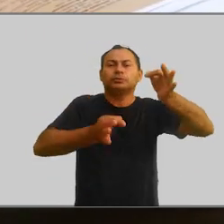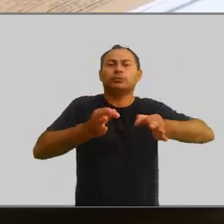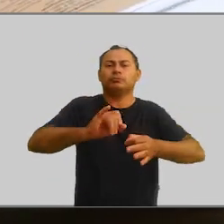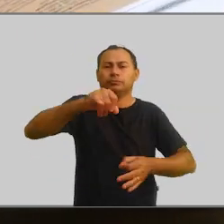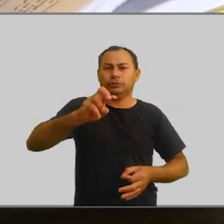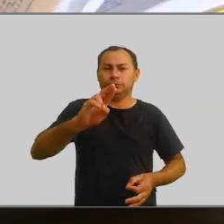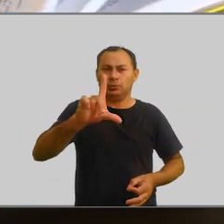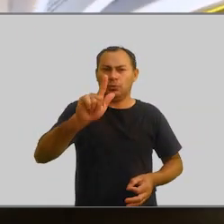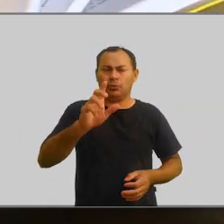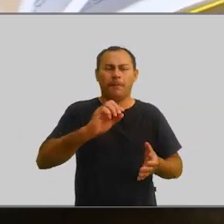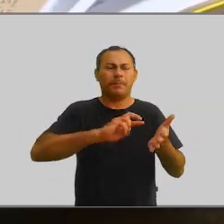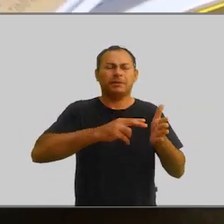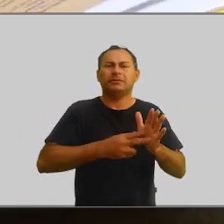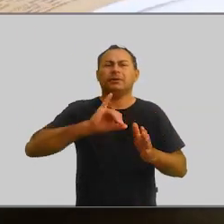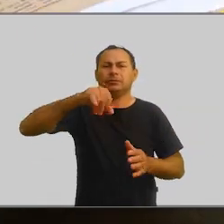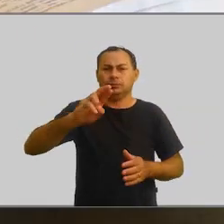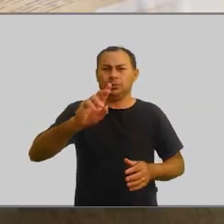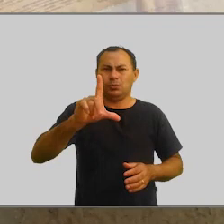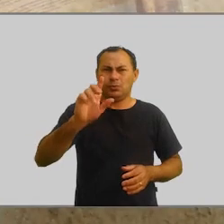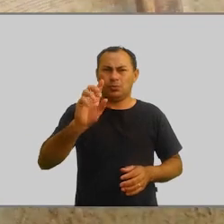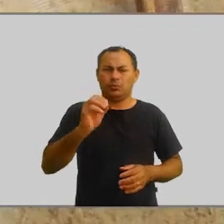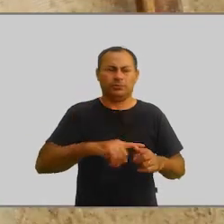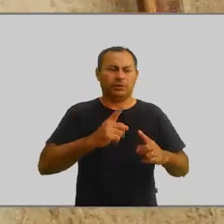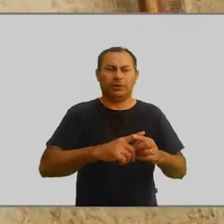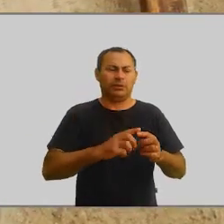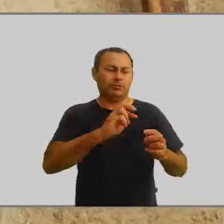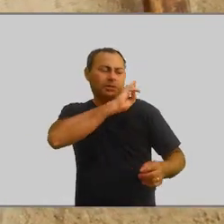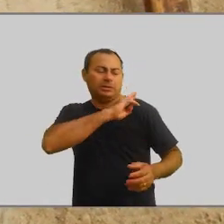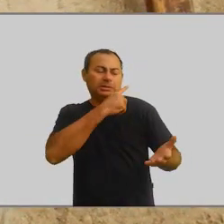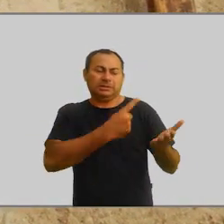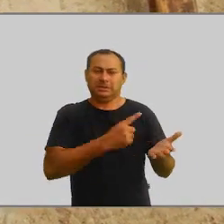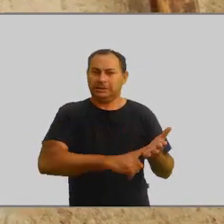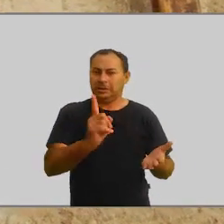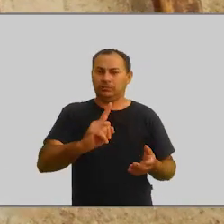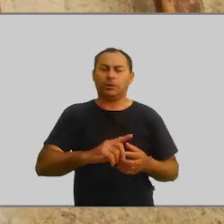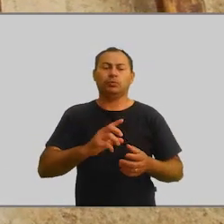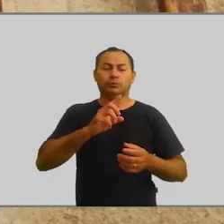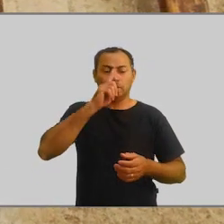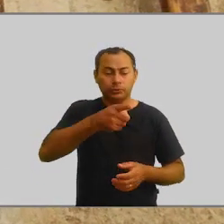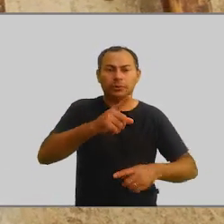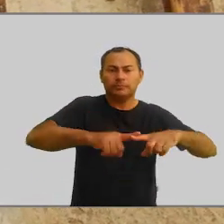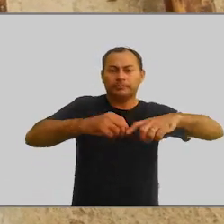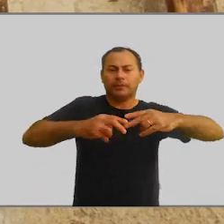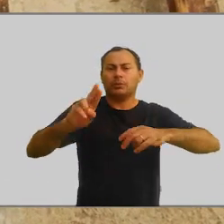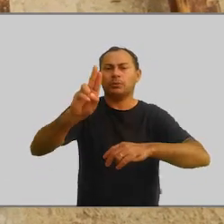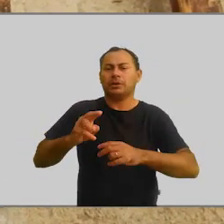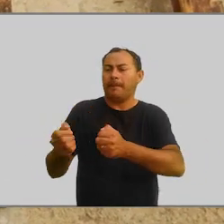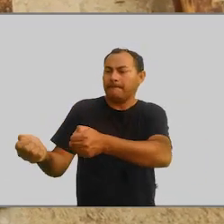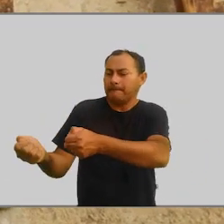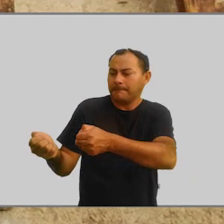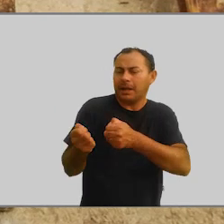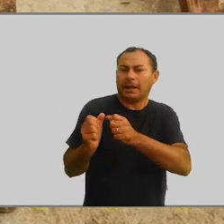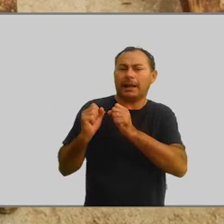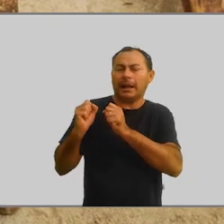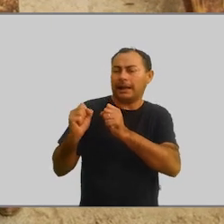jugo, precisamos aprender o que é jugo. Um jugo não é uma carga, um fardo. Um jugo é um instrumento usado para puxar